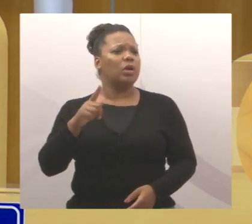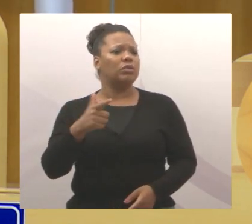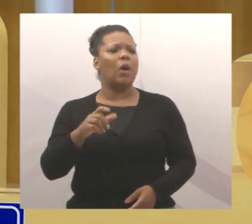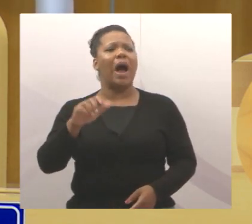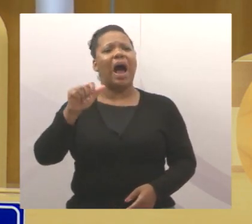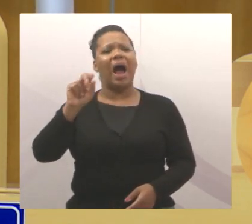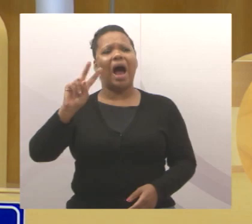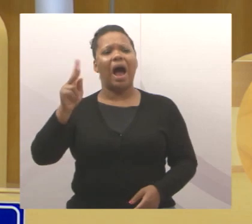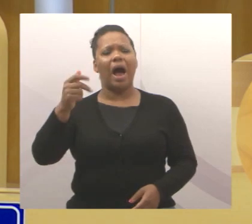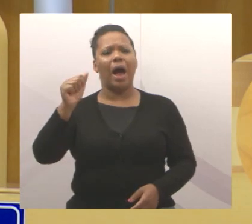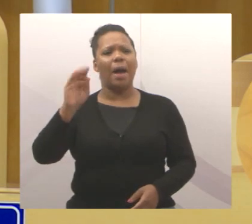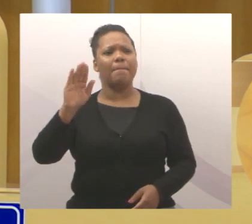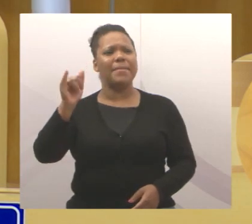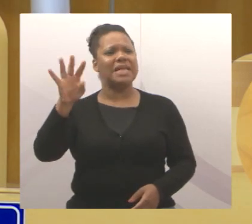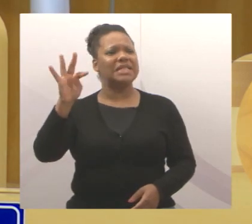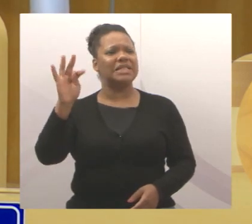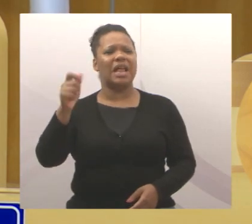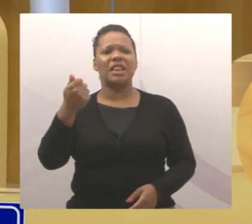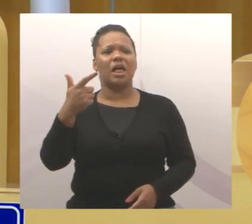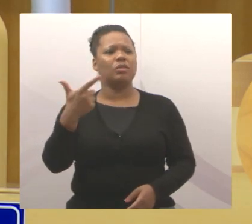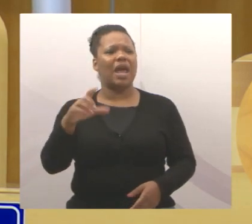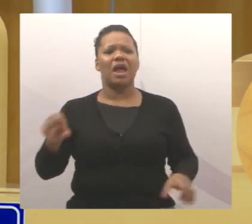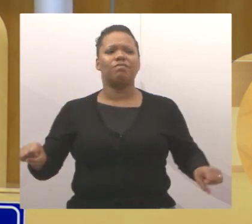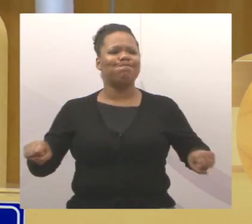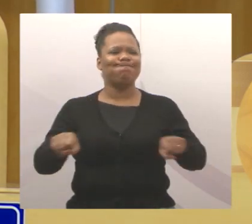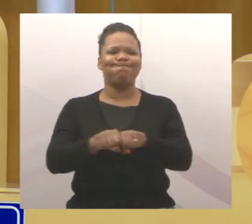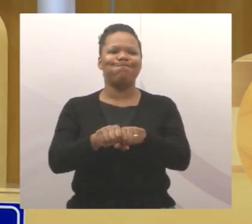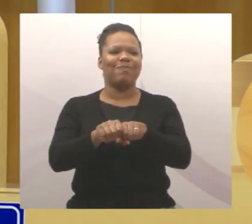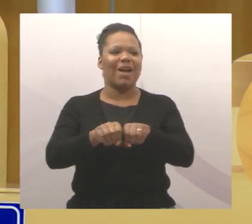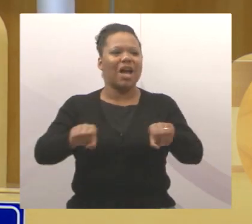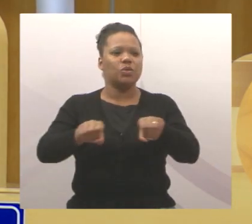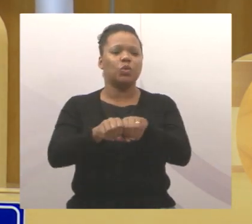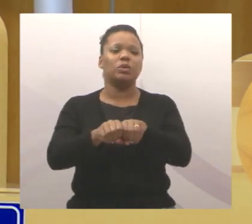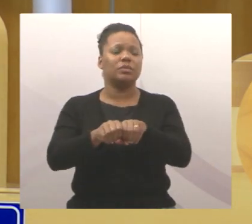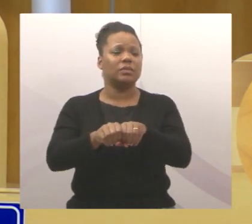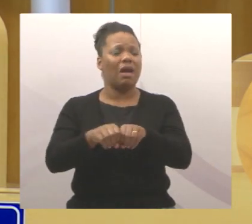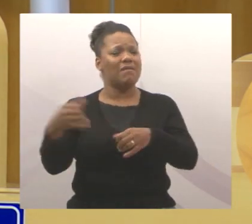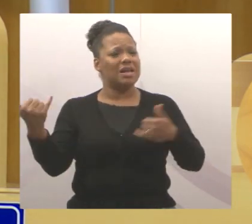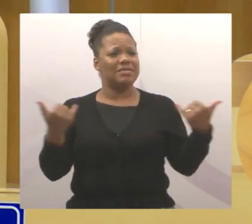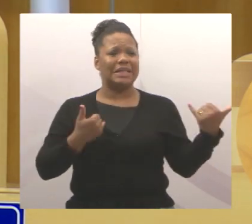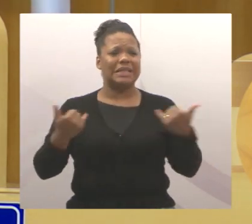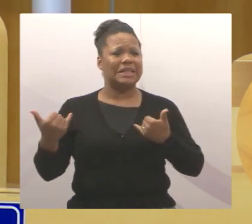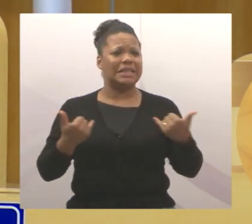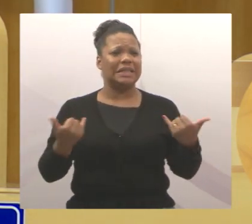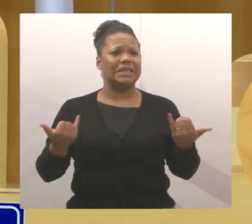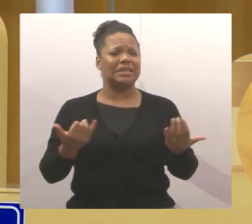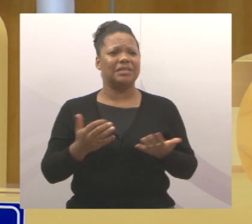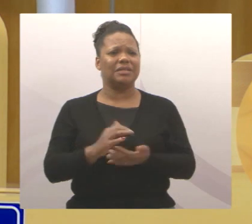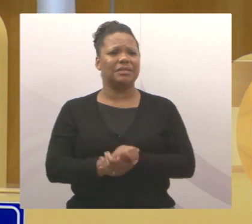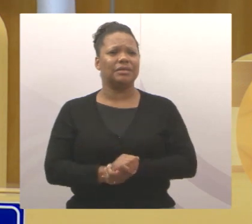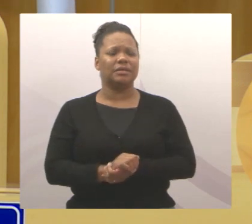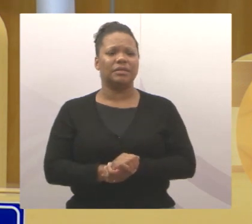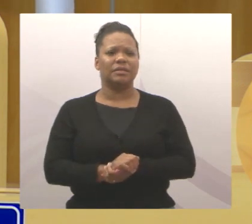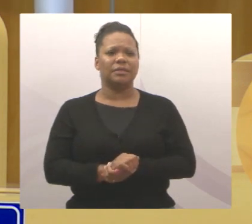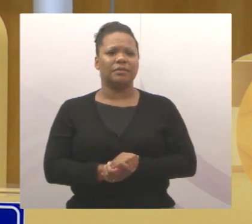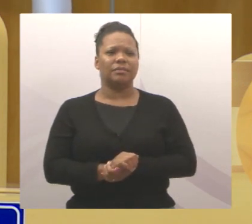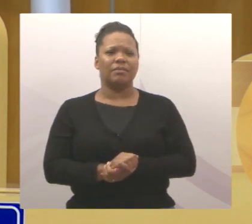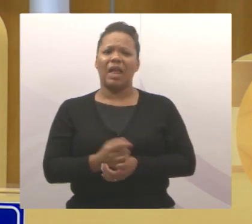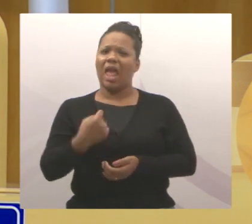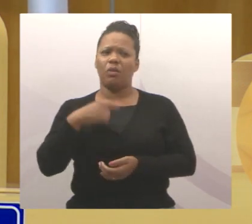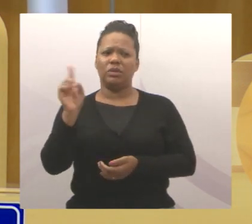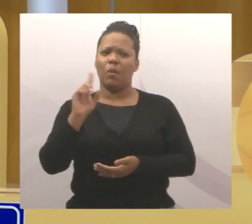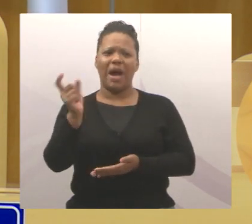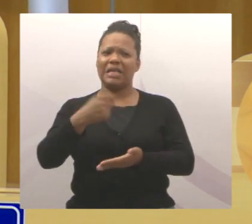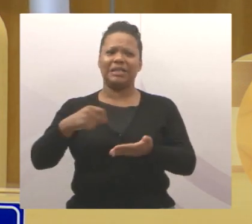meu templo não tem ligação de esgoto. Mas tinha uma recomendação. Eu não assinaria aquela recomendação se